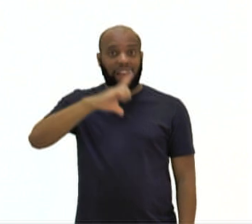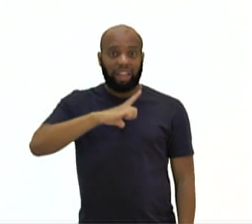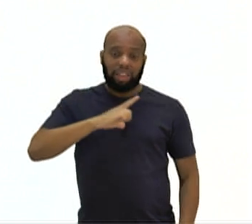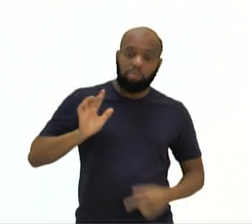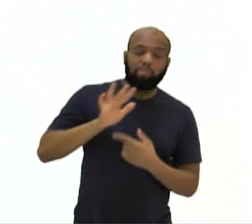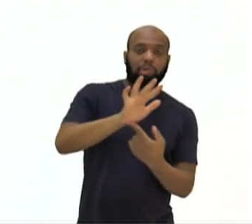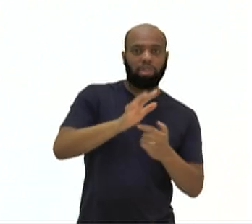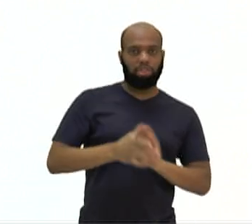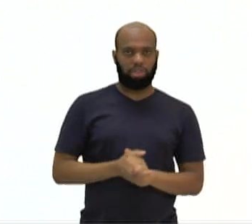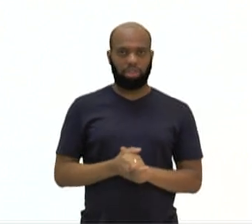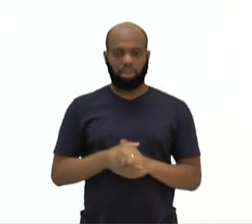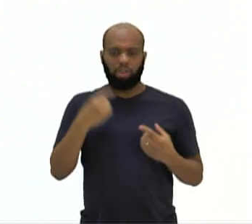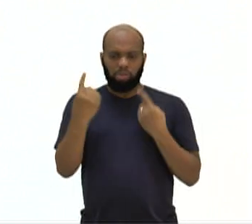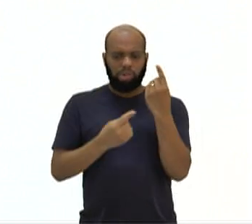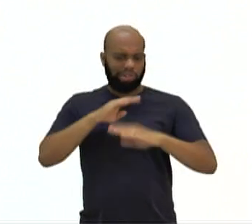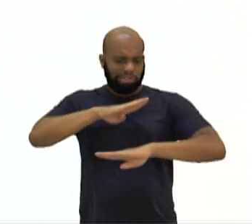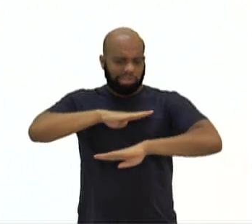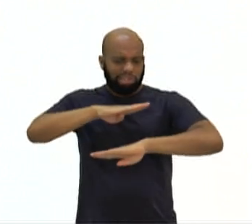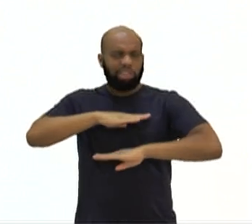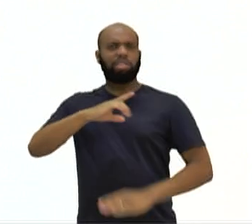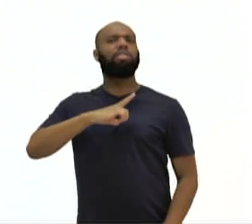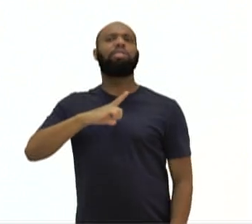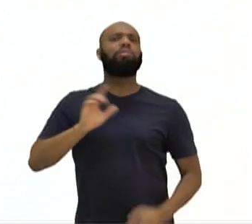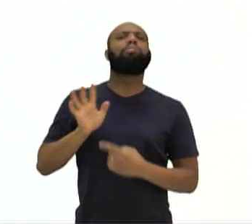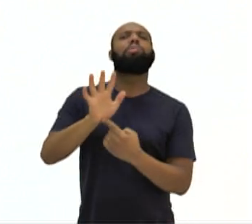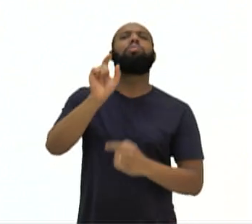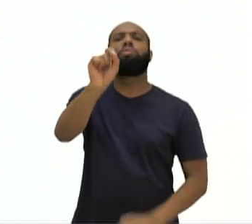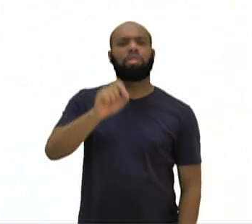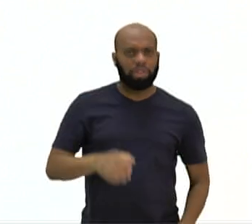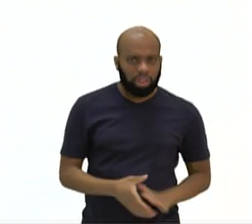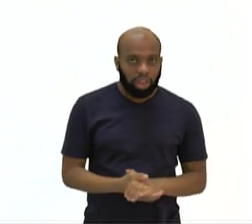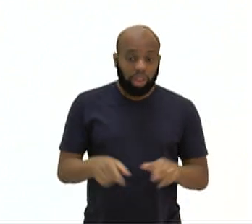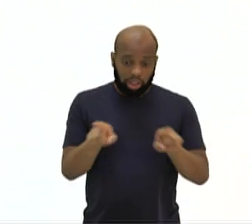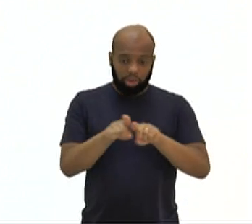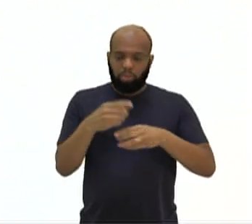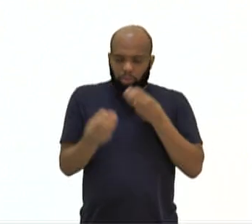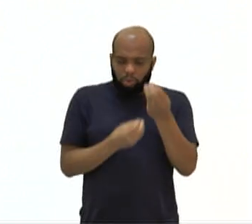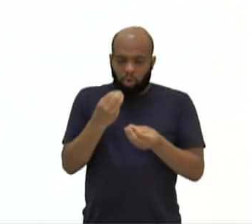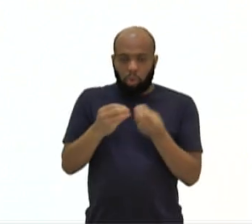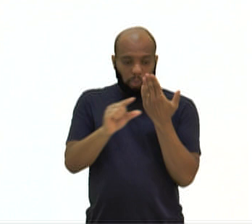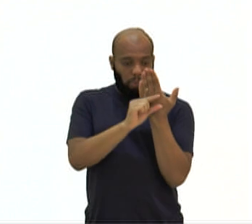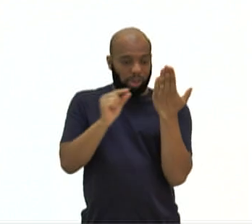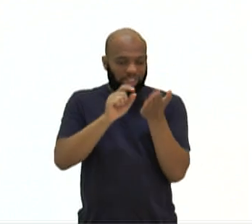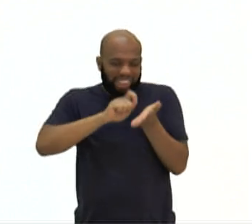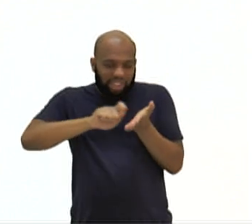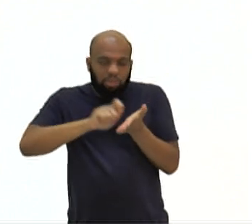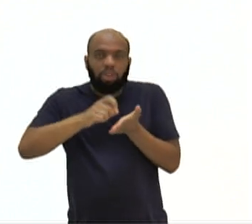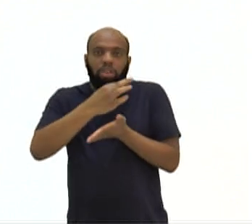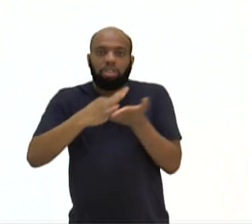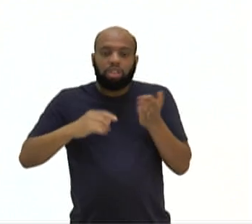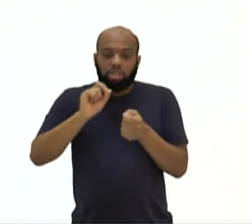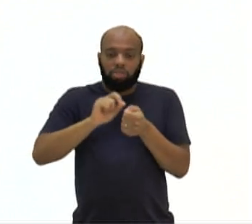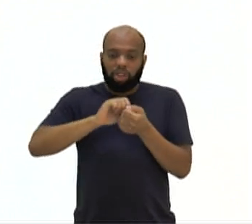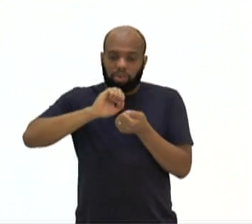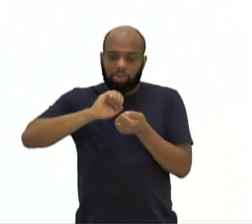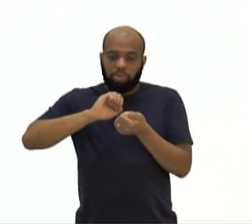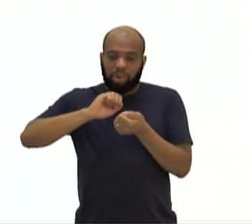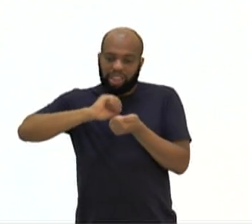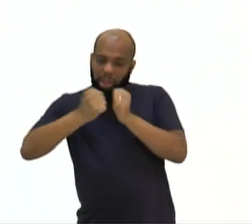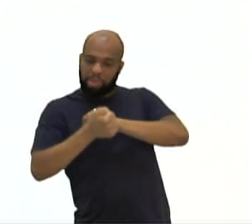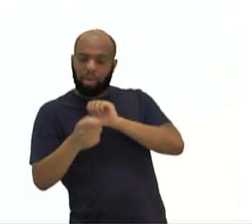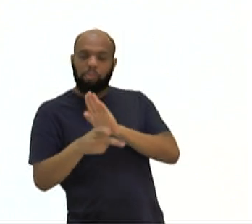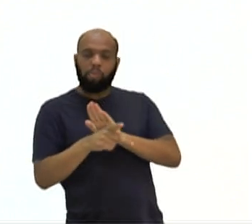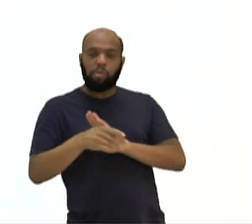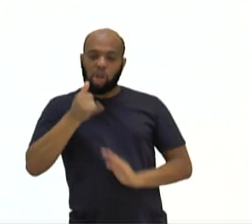Né? Qual situação comum é abordada? E como o autor fez para transformá-la em um